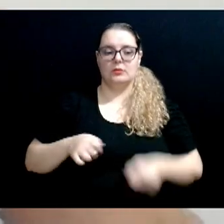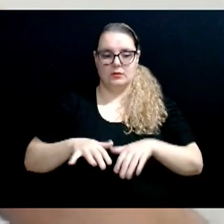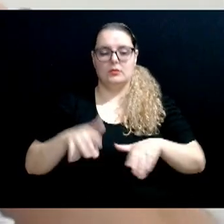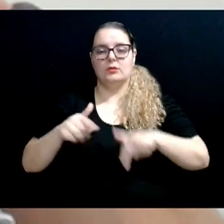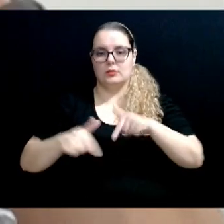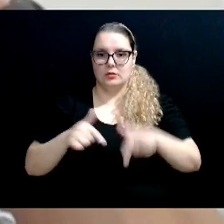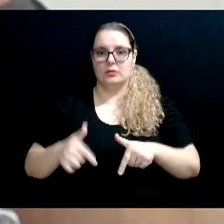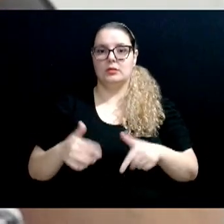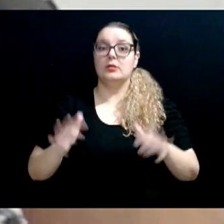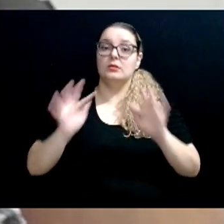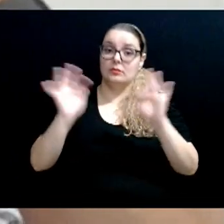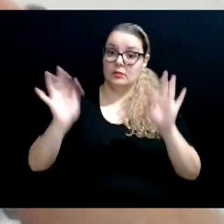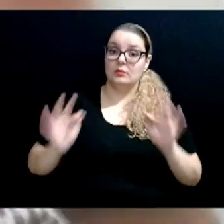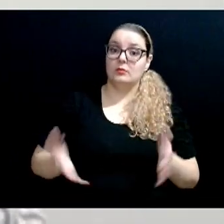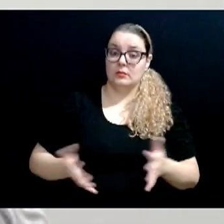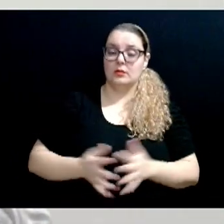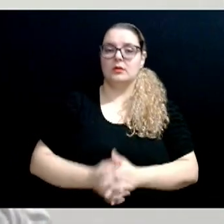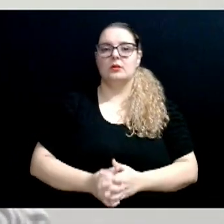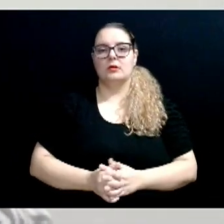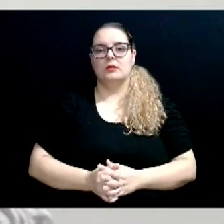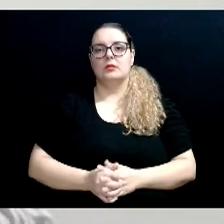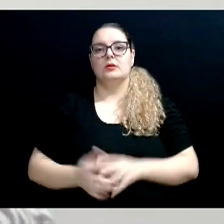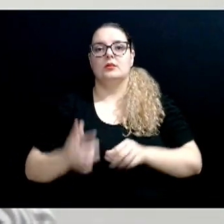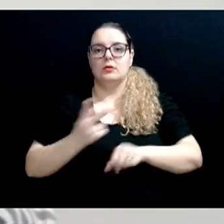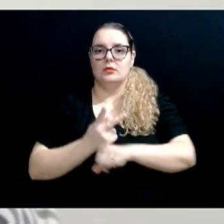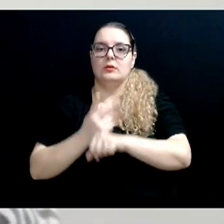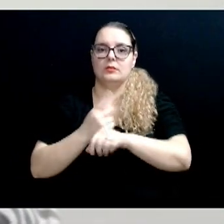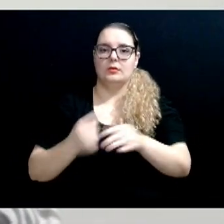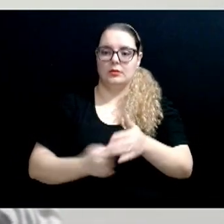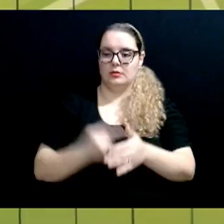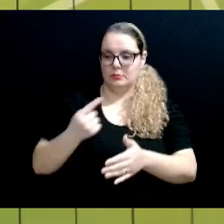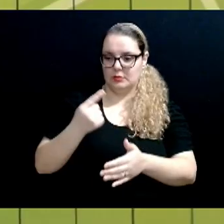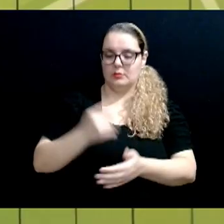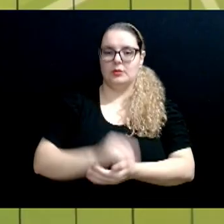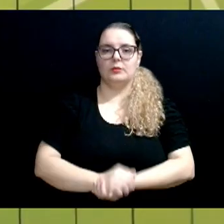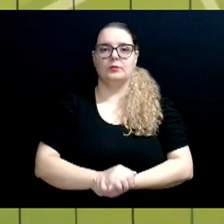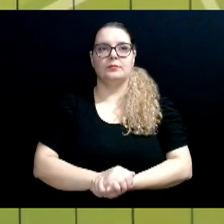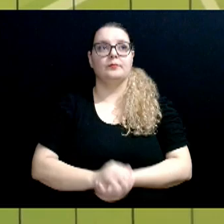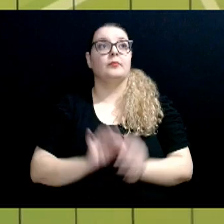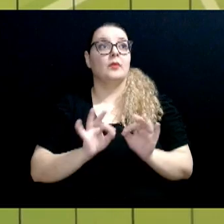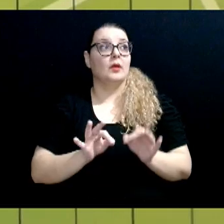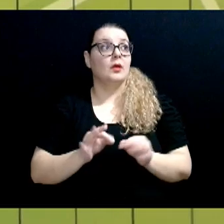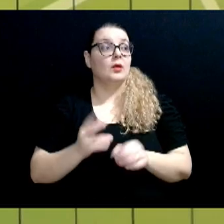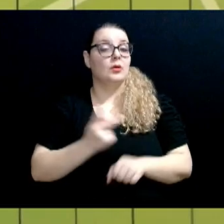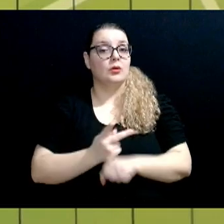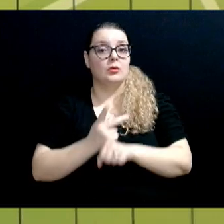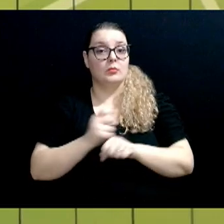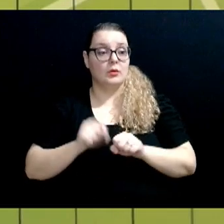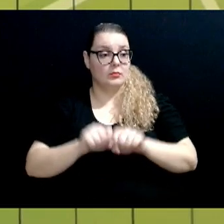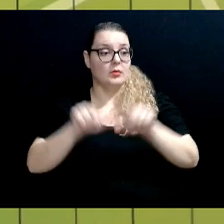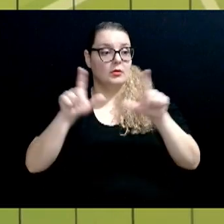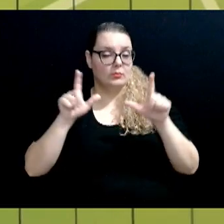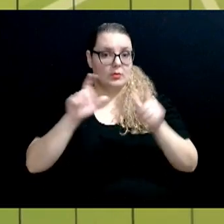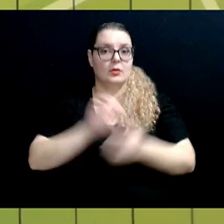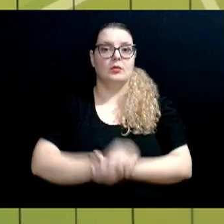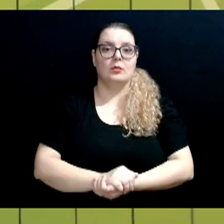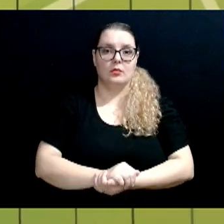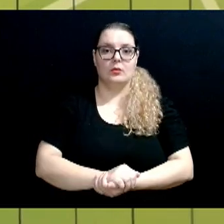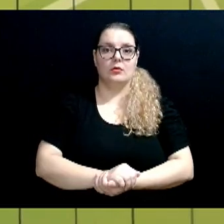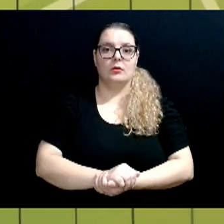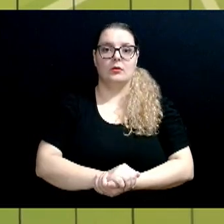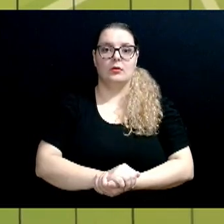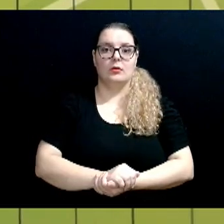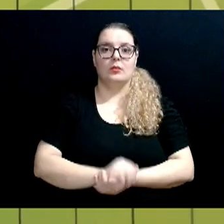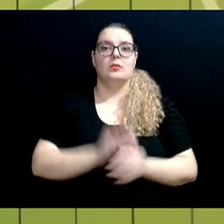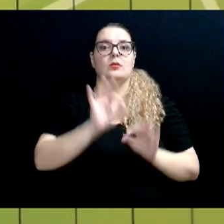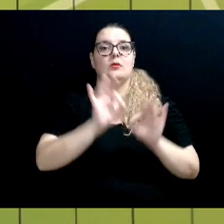de ser premiados com o primeiro lugar. Certo, e o prêmio ele destaca, né, o chamado Plano de Segurança da